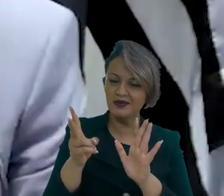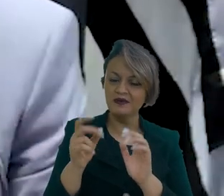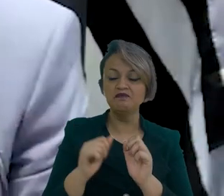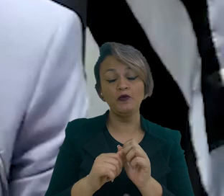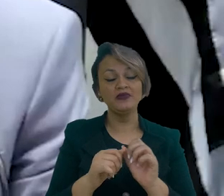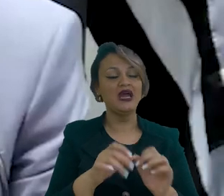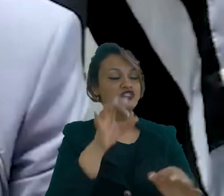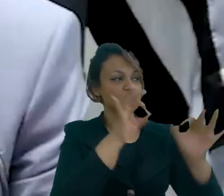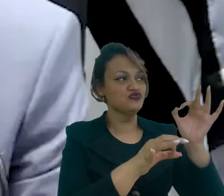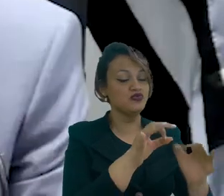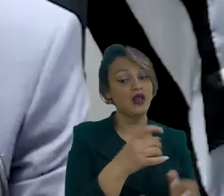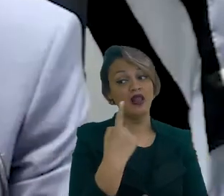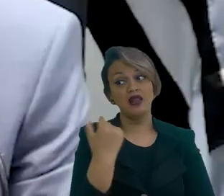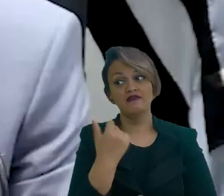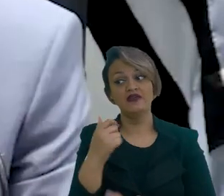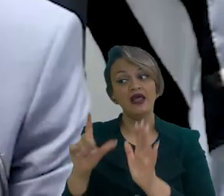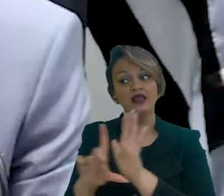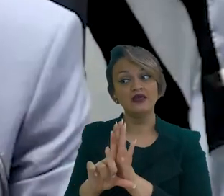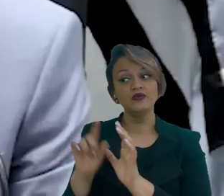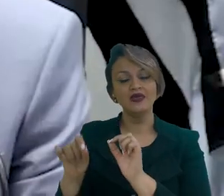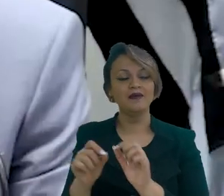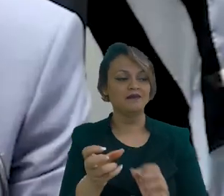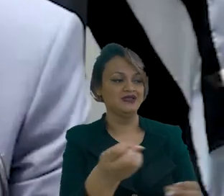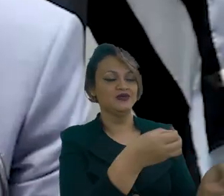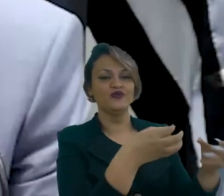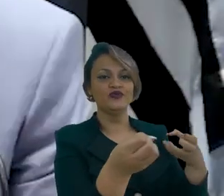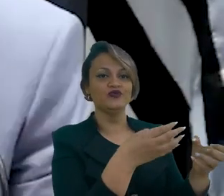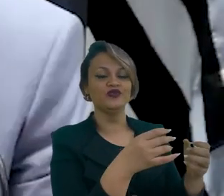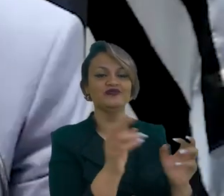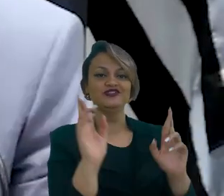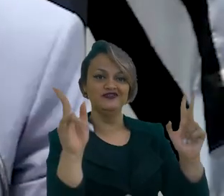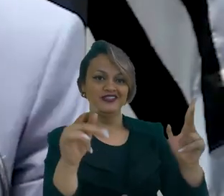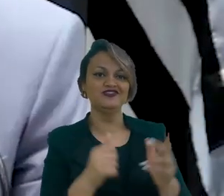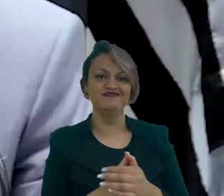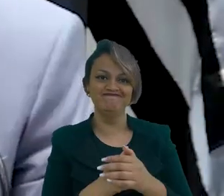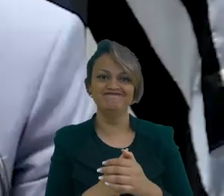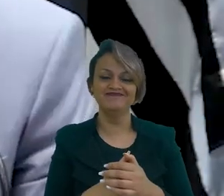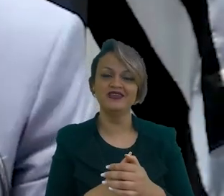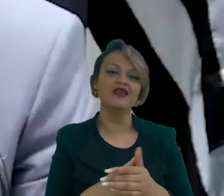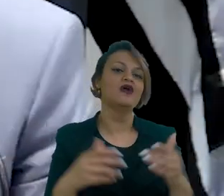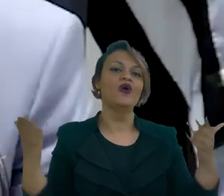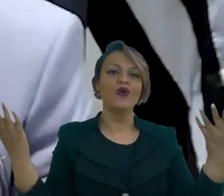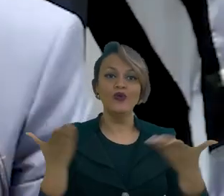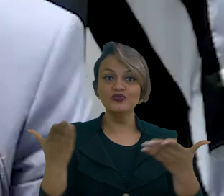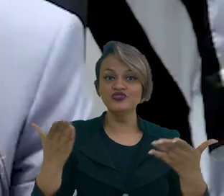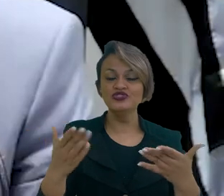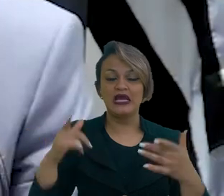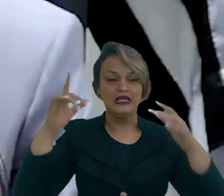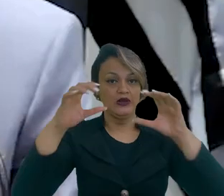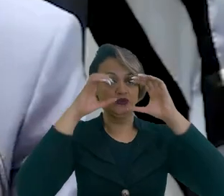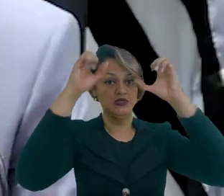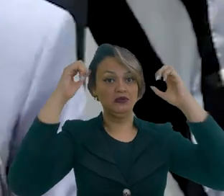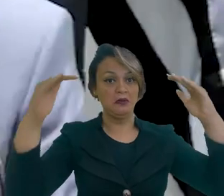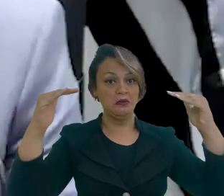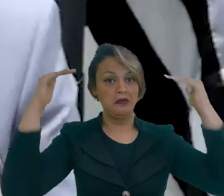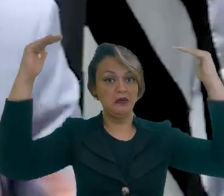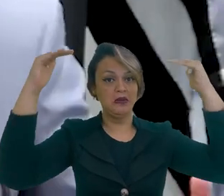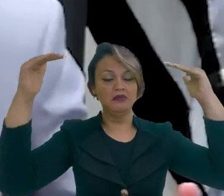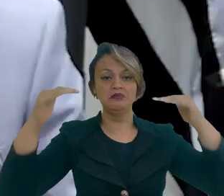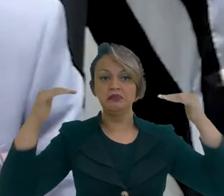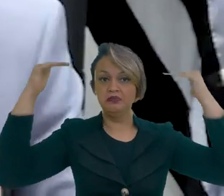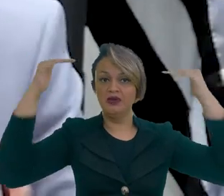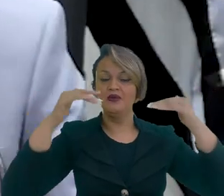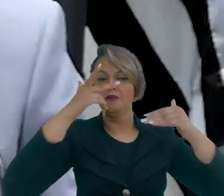julgar com base na lei julgar com base em inovações estamos hoje um tribunal de